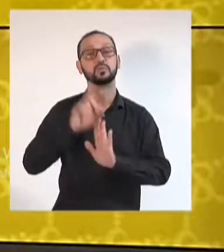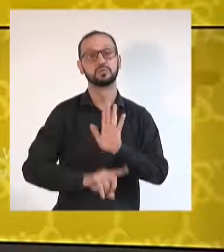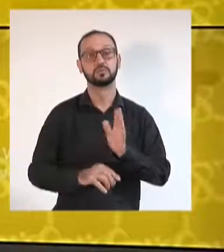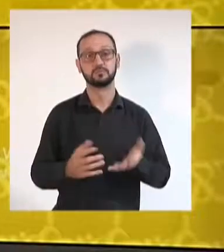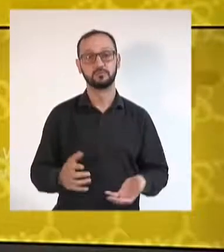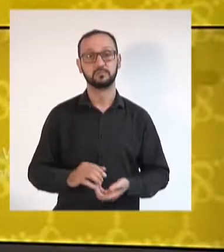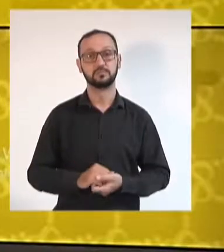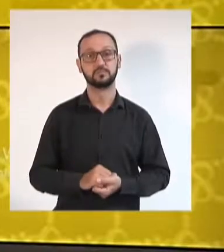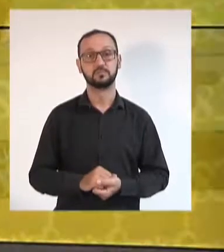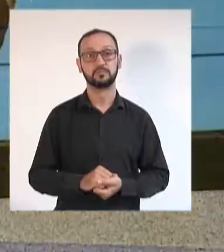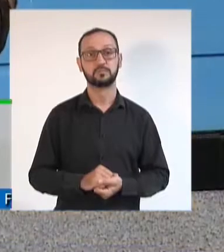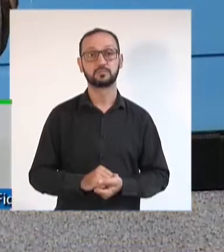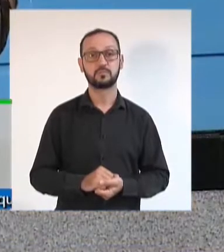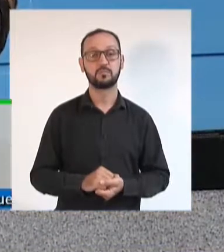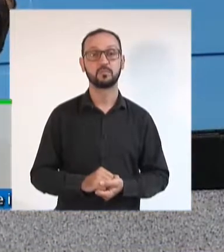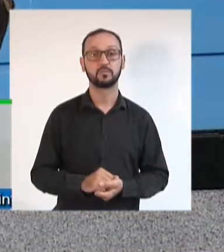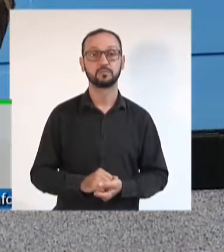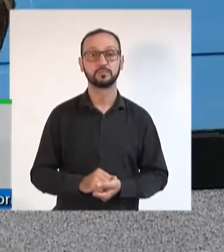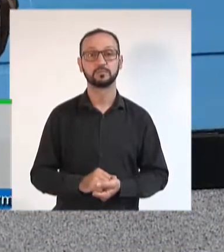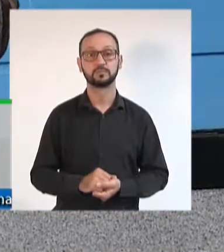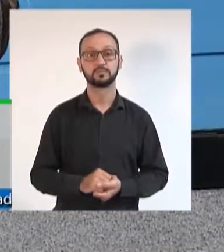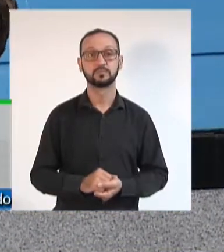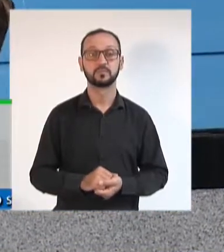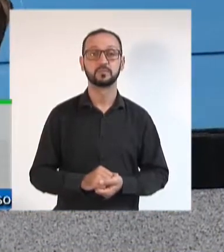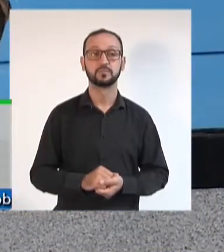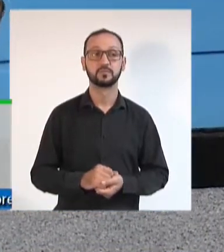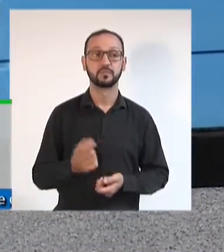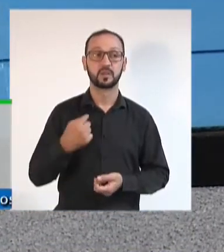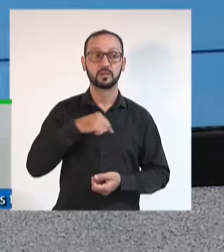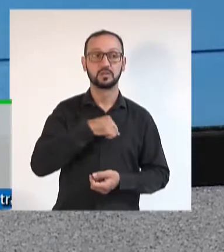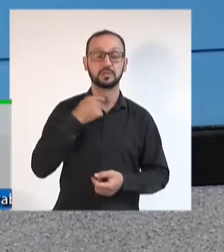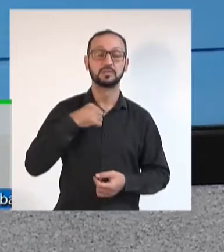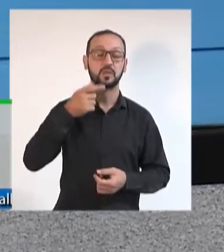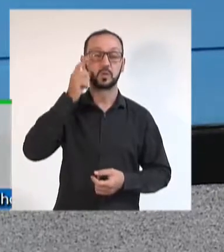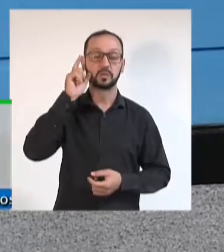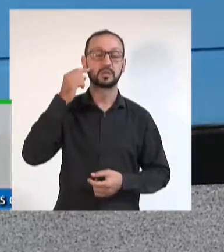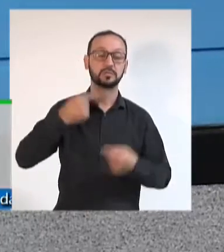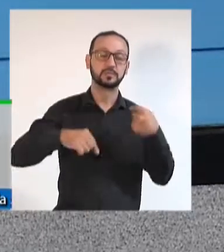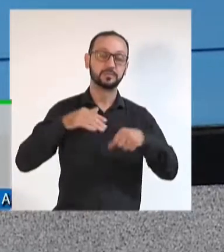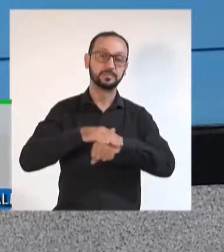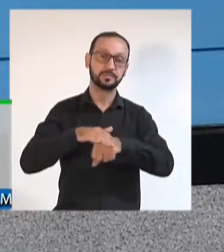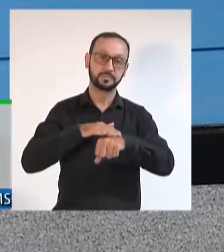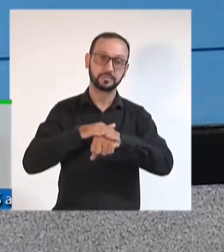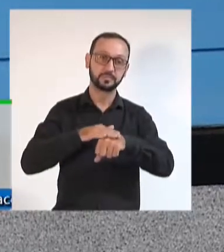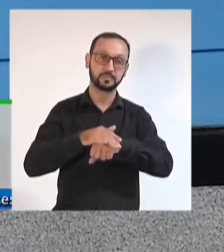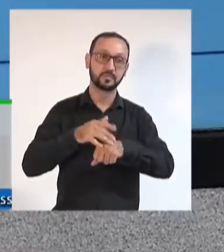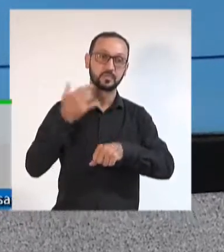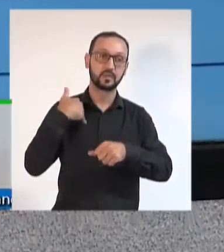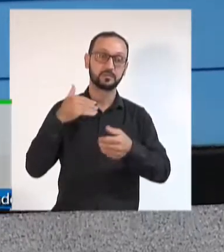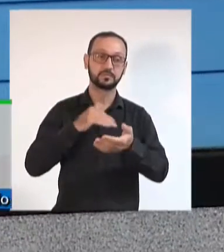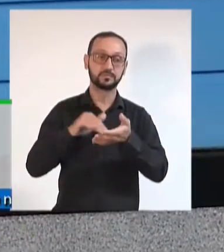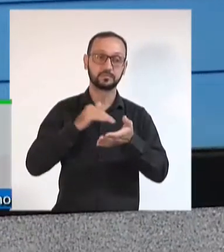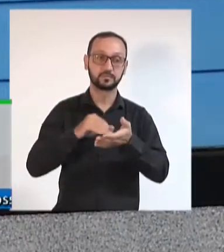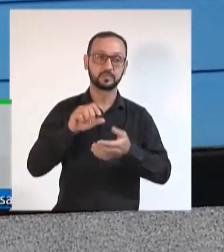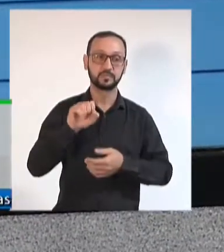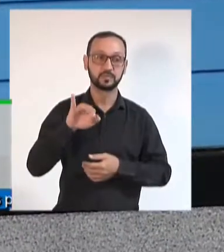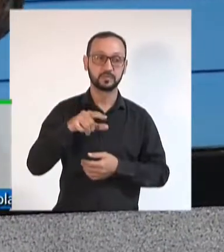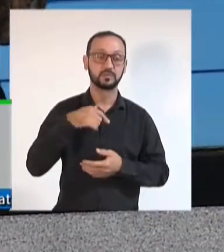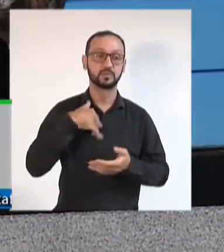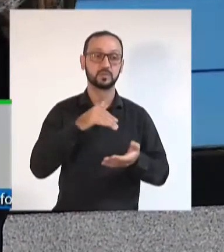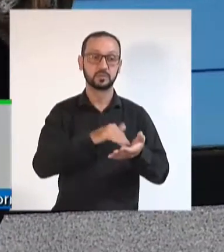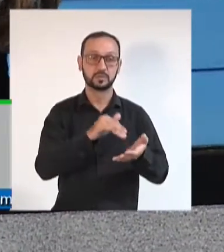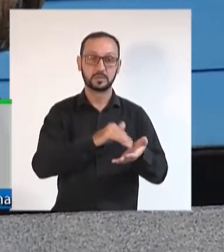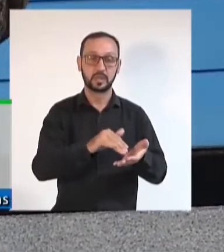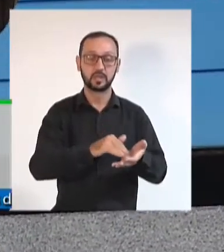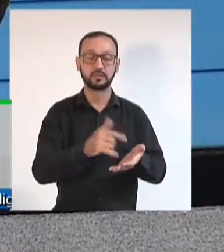E aí a conferência, ontem nós estávamos falando em reunião lá na secretaria com o CID, com o secretário, com